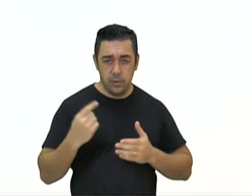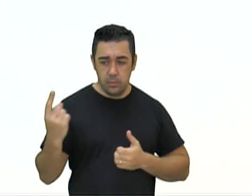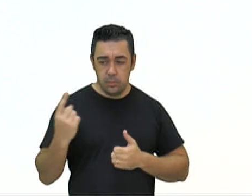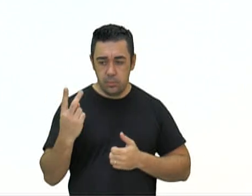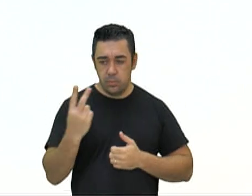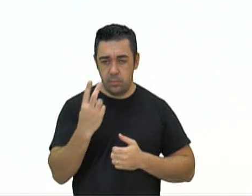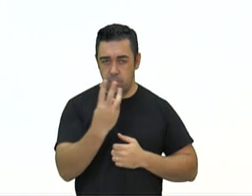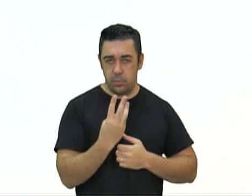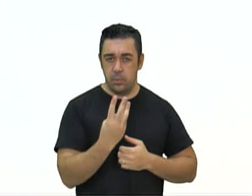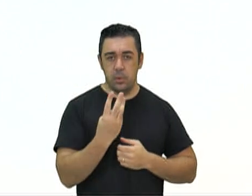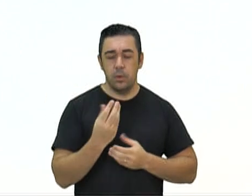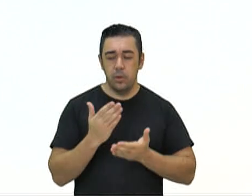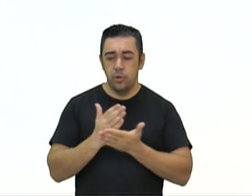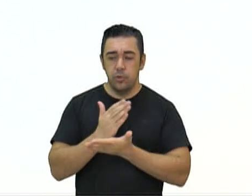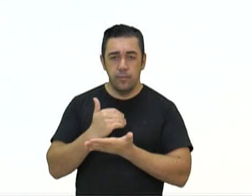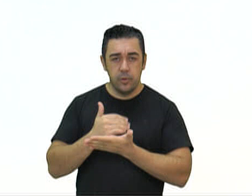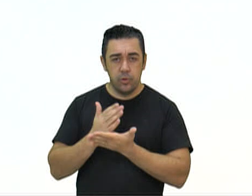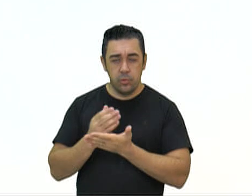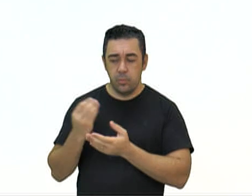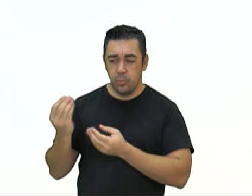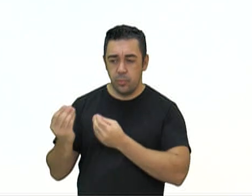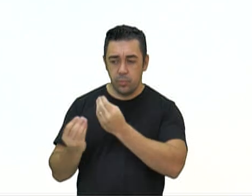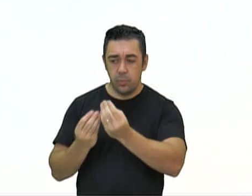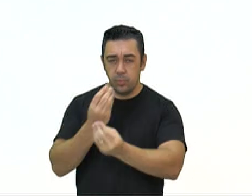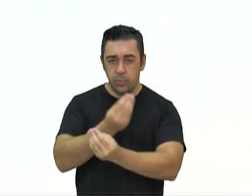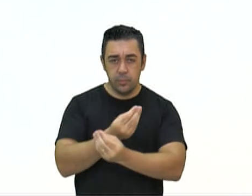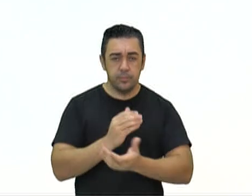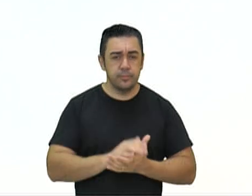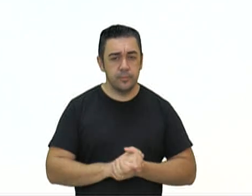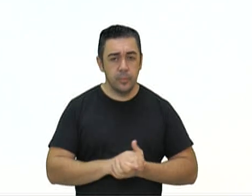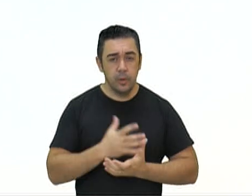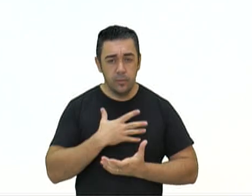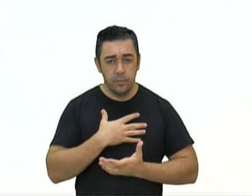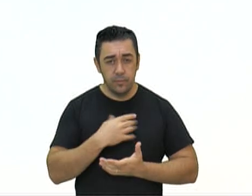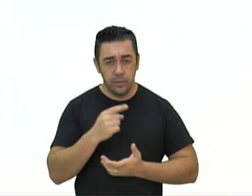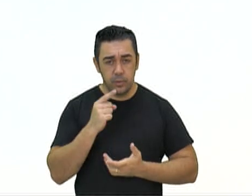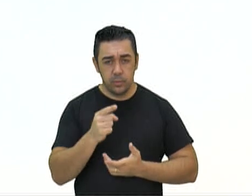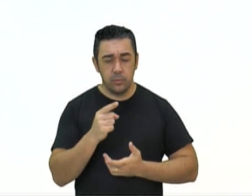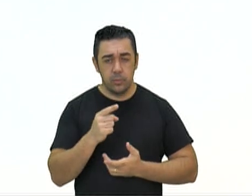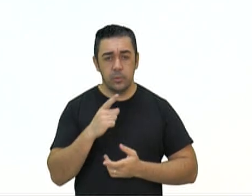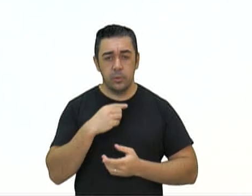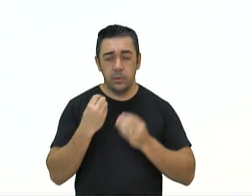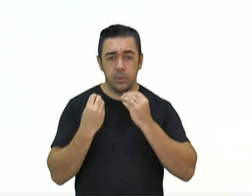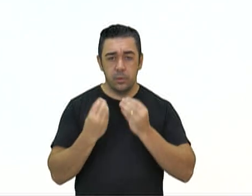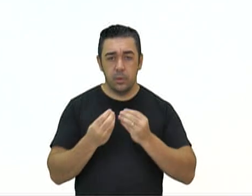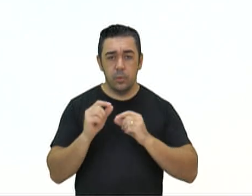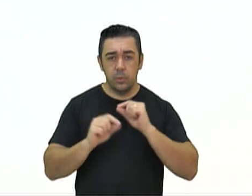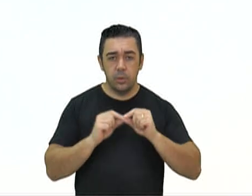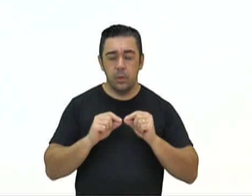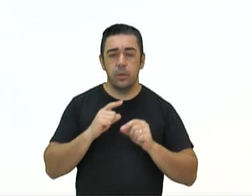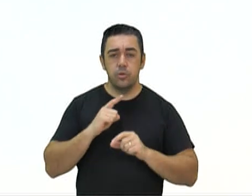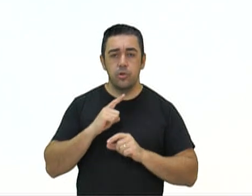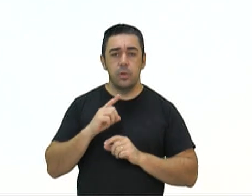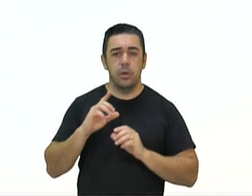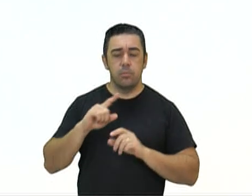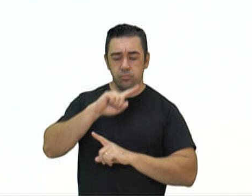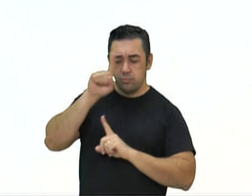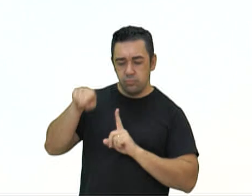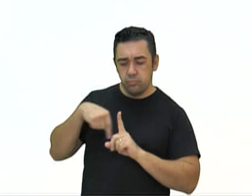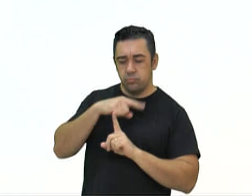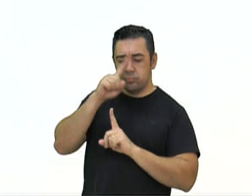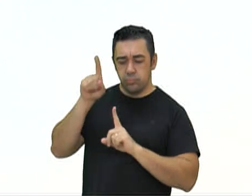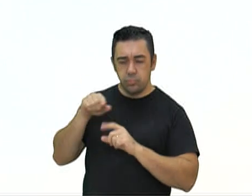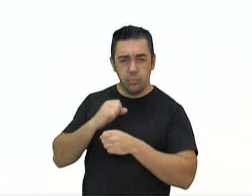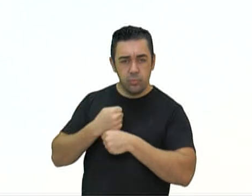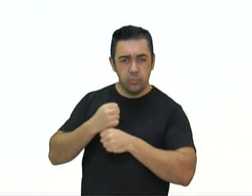diante deles, dividiu os seus bens pelos 3. Ao filho mais velho, o moleiro deu-lhe o moinho. Ao filho do